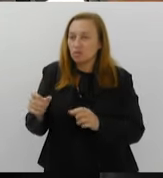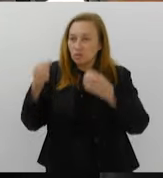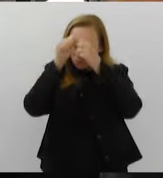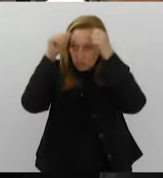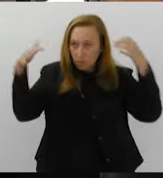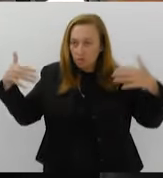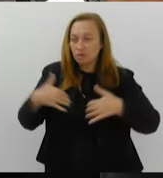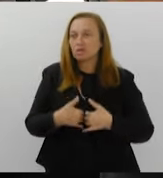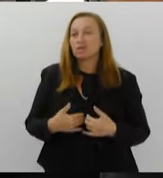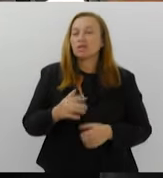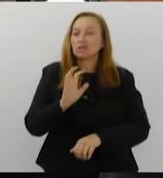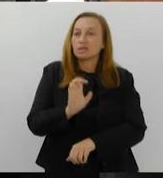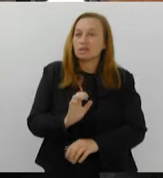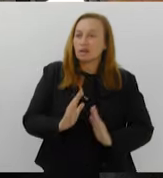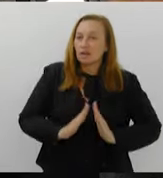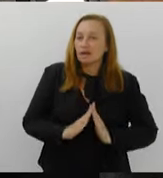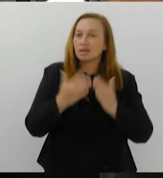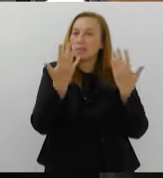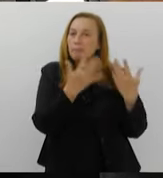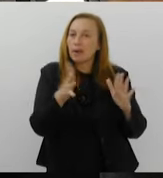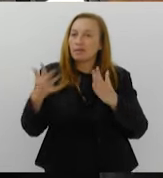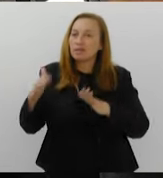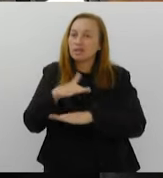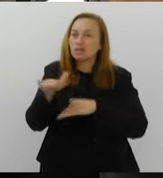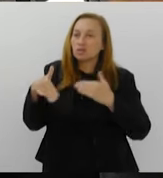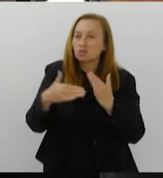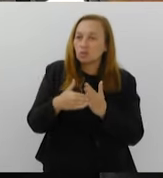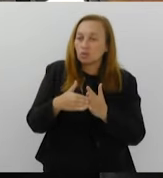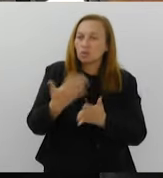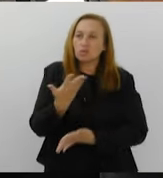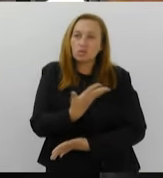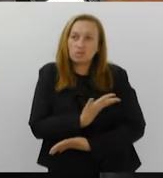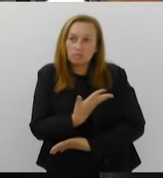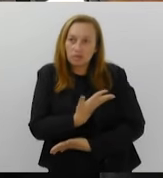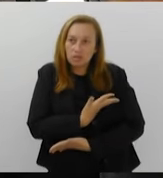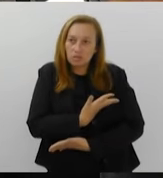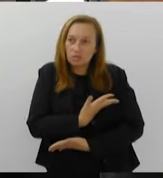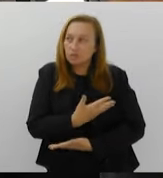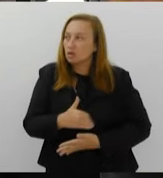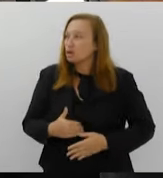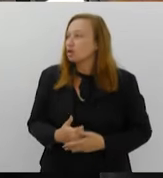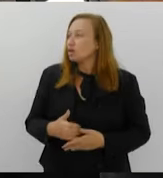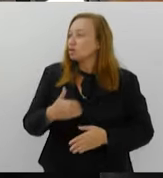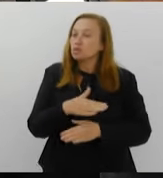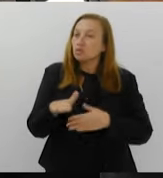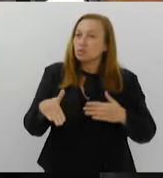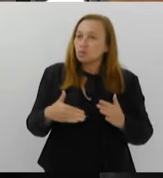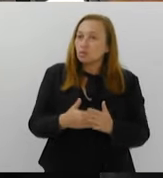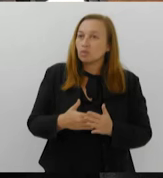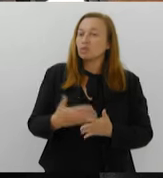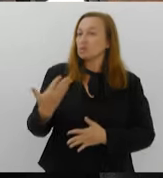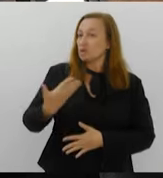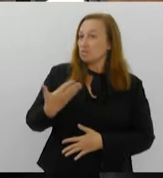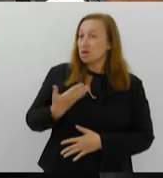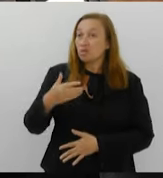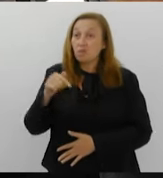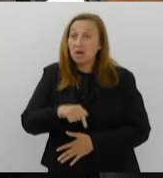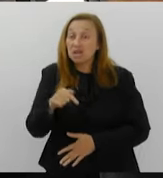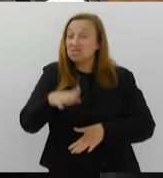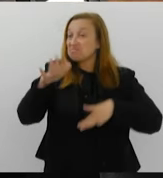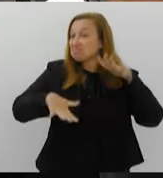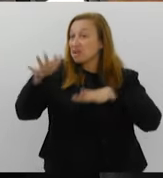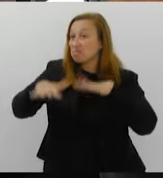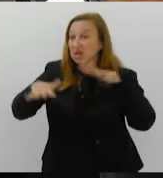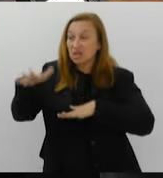dessa casa, parabenizar todos os colegas, todos os companheiros aqui,